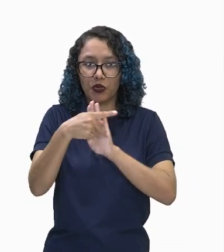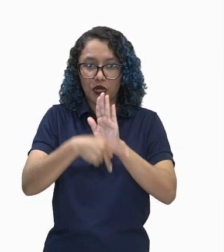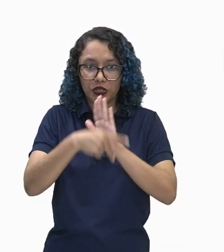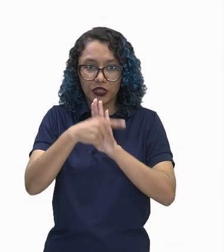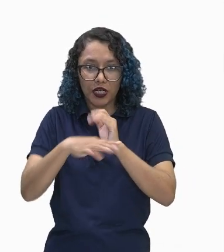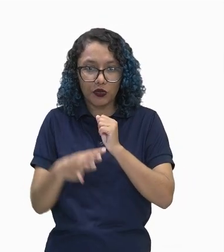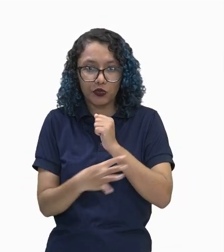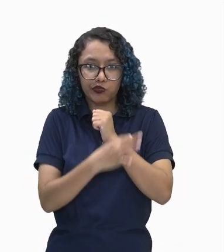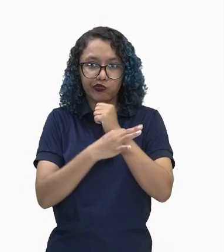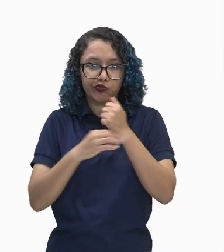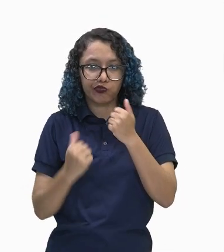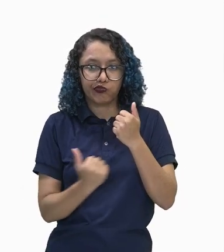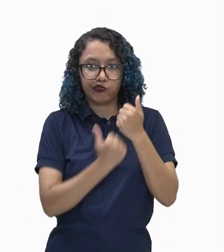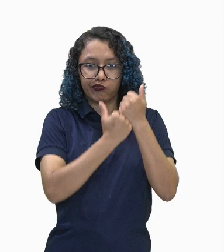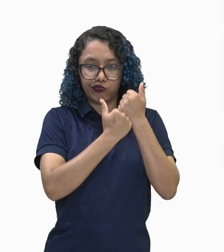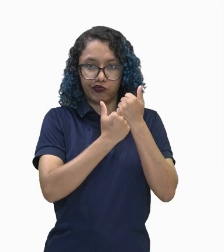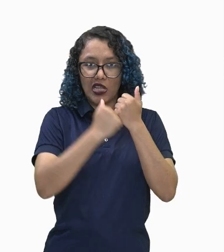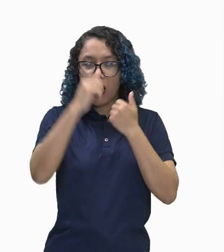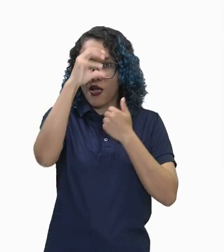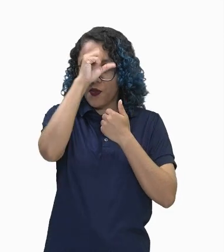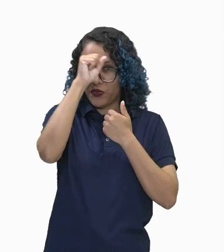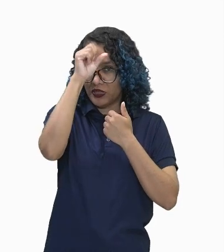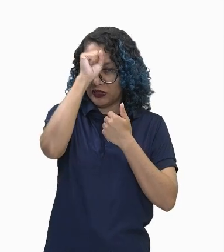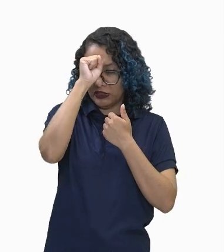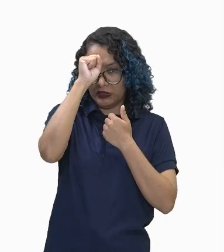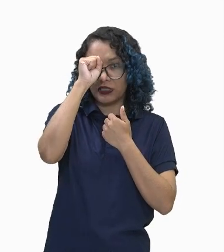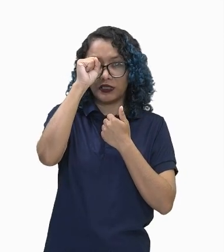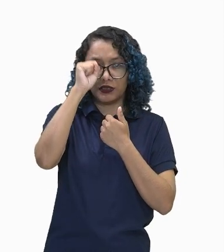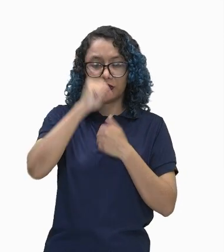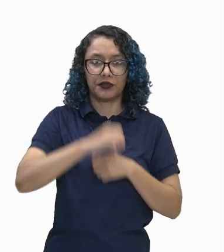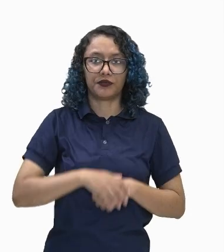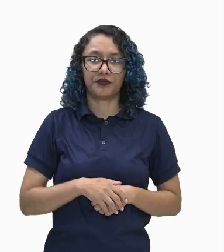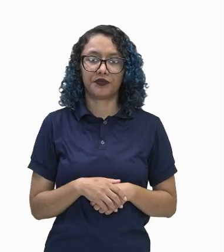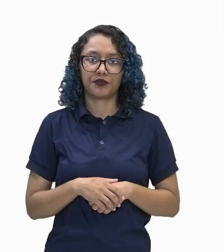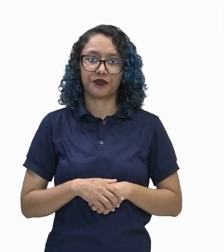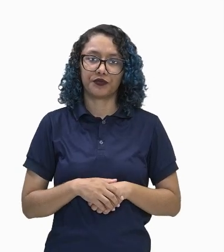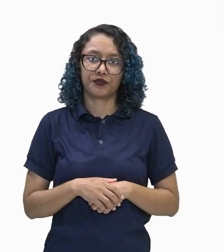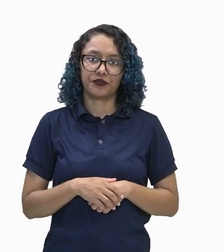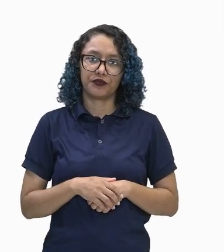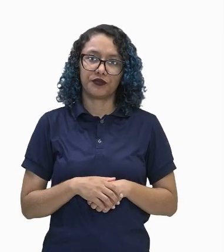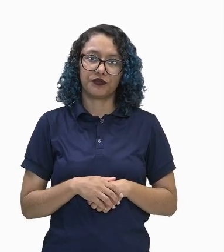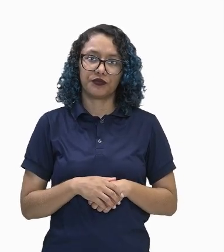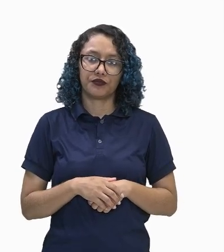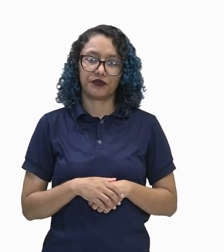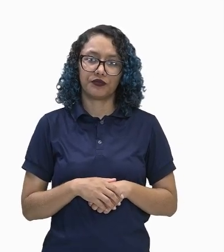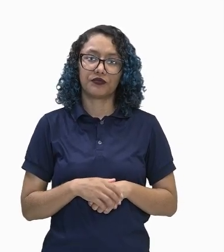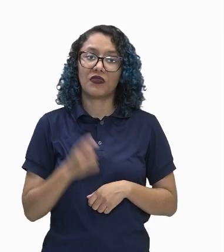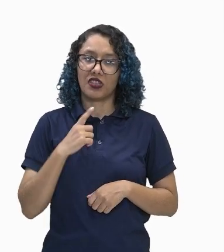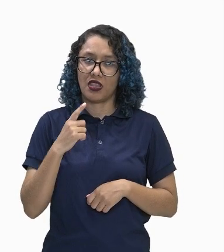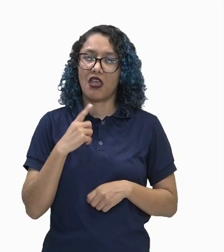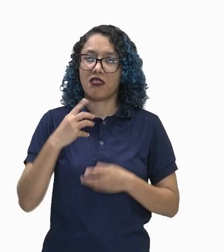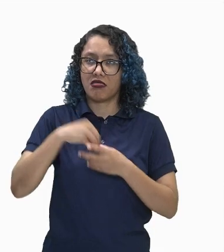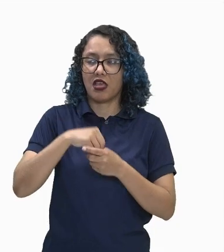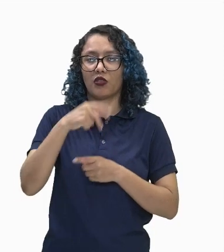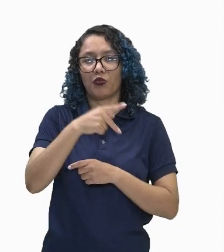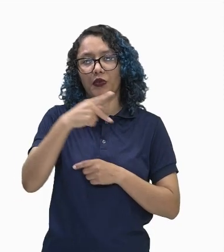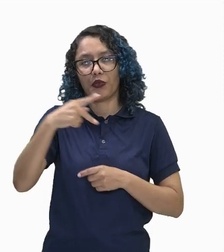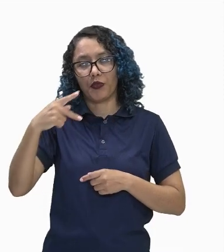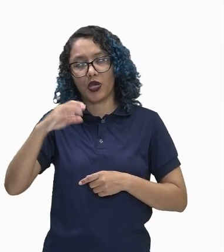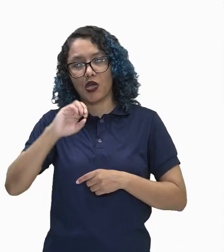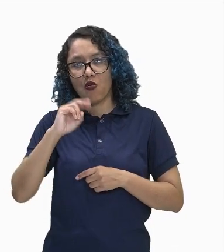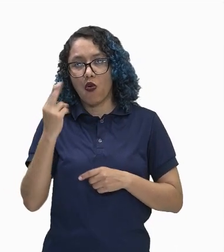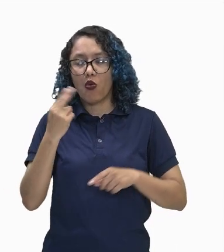aprendizagem. Também isso ela é apresentado lá no PPP, no regimento interno,